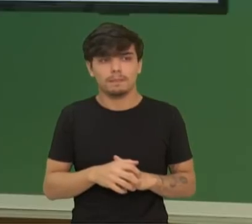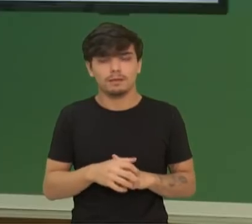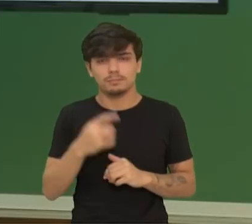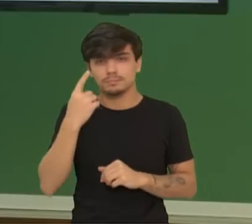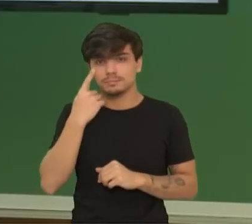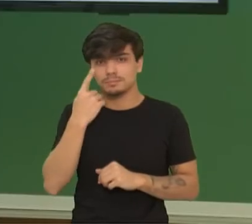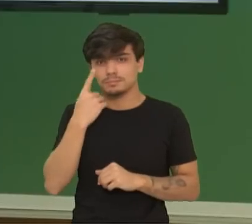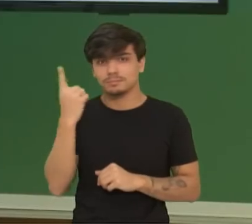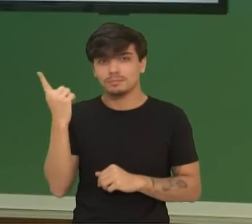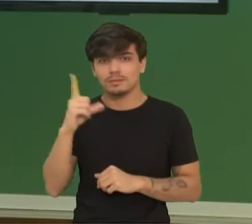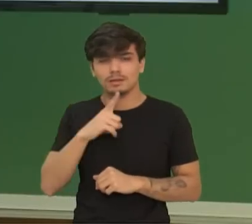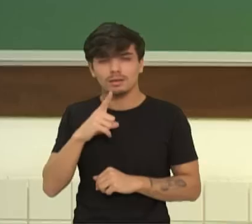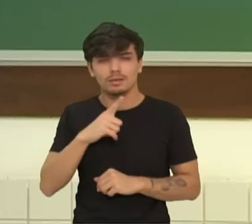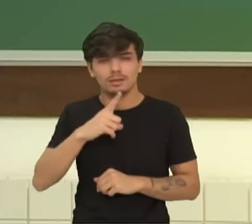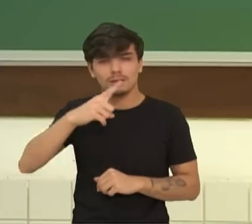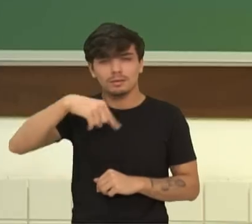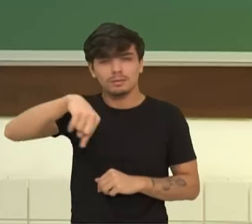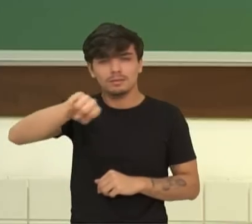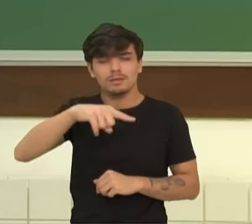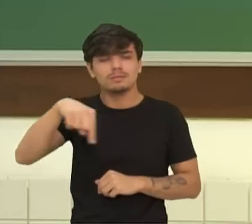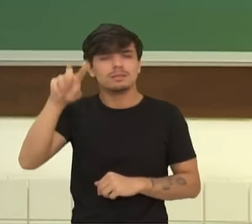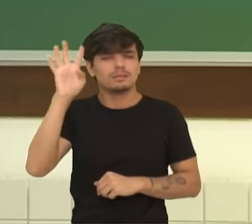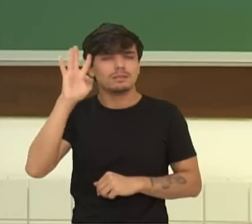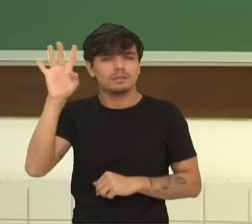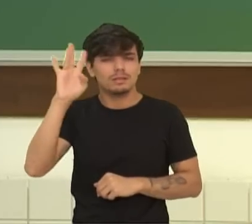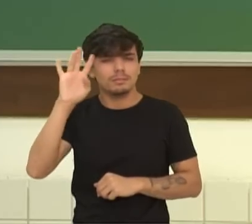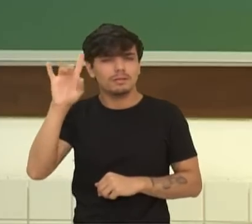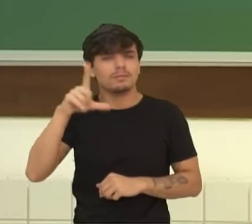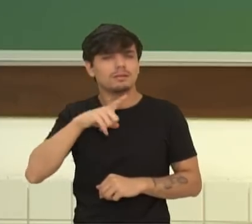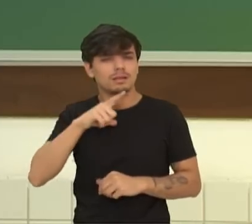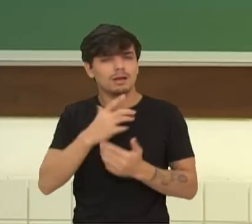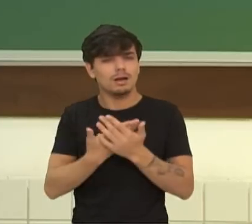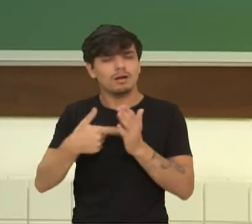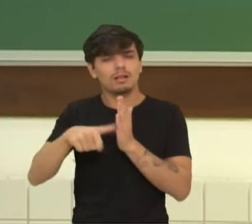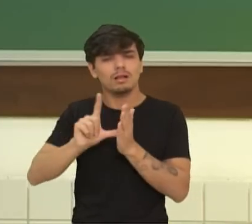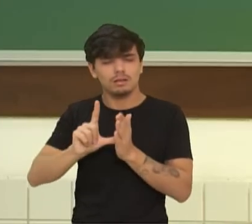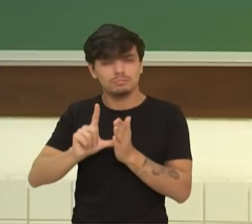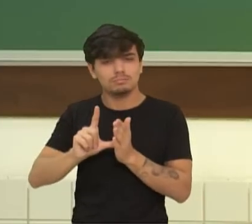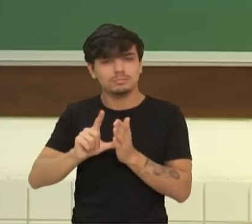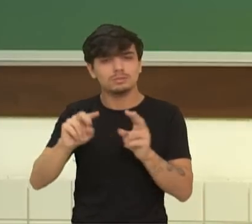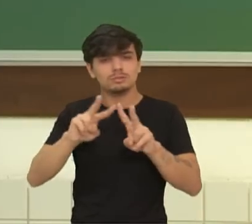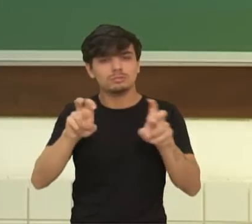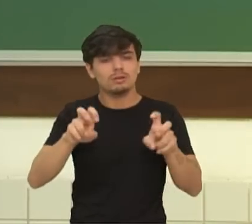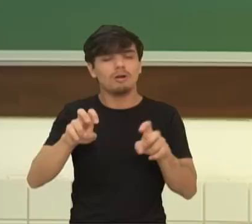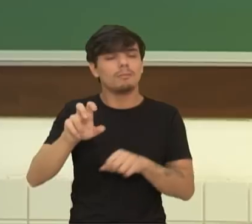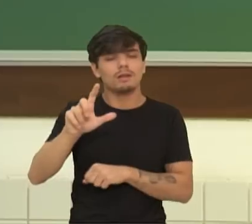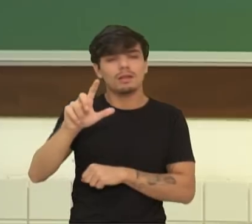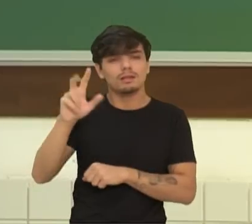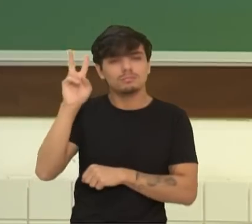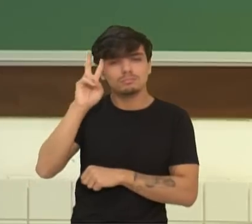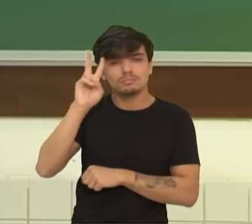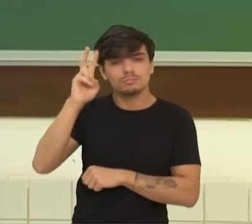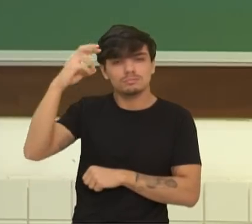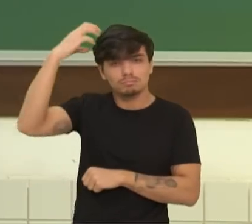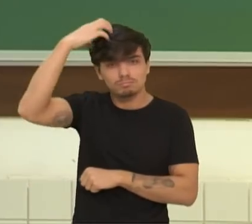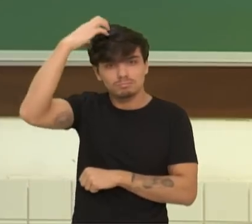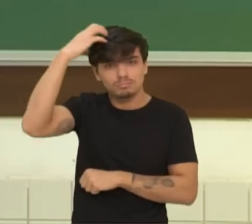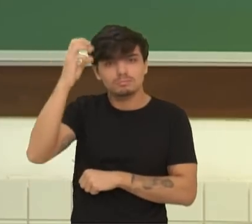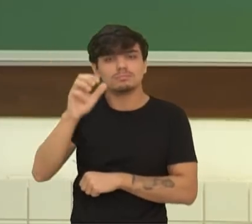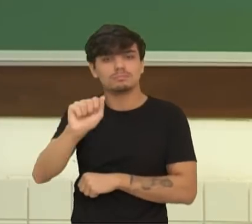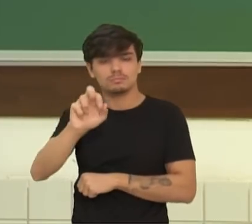Olha só o que eu trouxe. Lembra da reflexão da aula passada? Que era sobre a lenda do rei Arthur, sobre as pesquisas